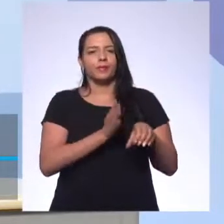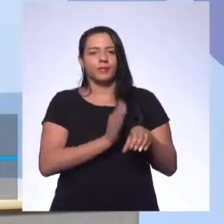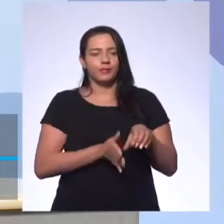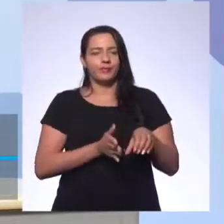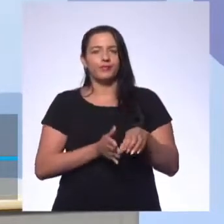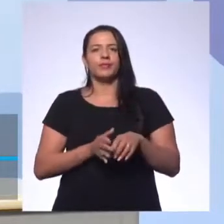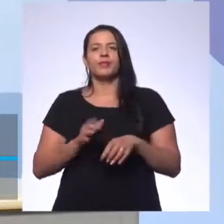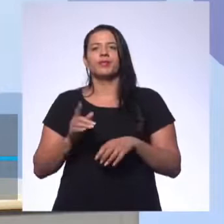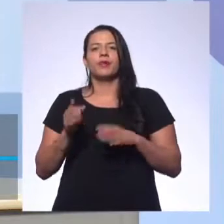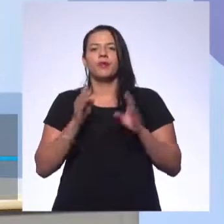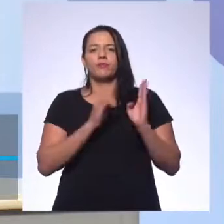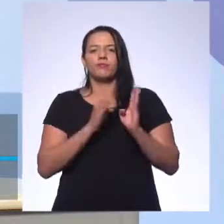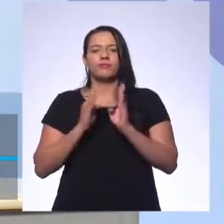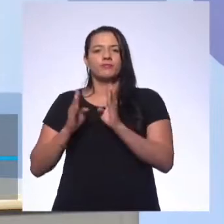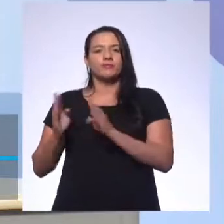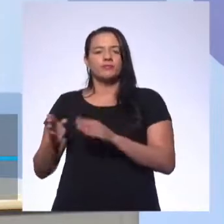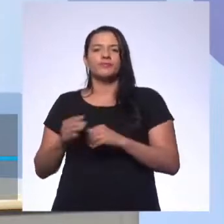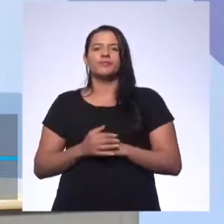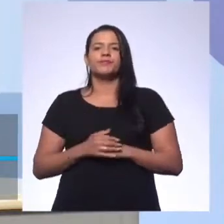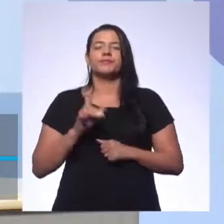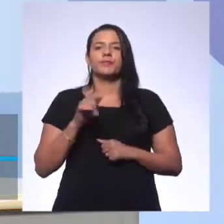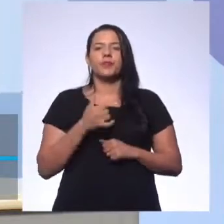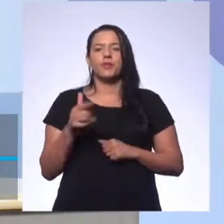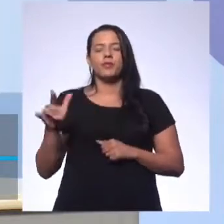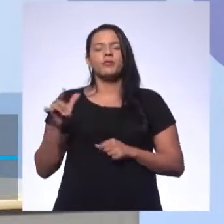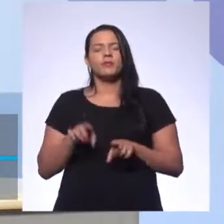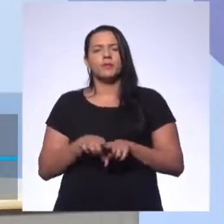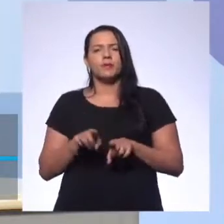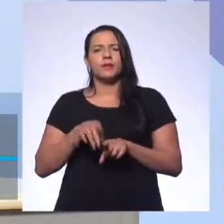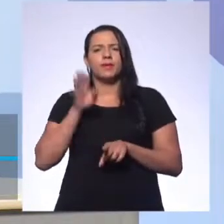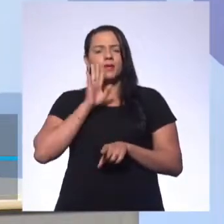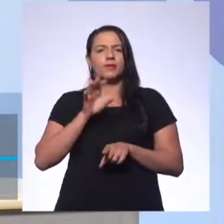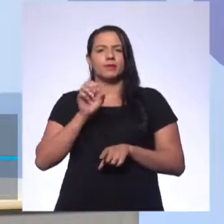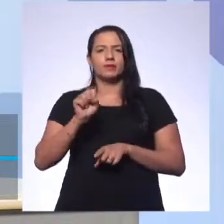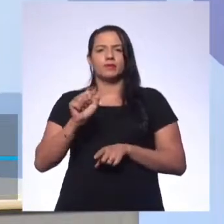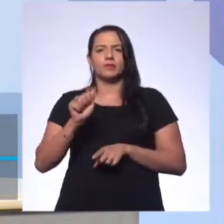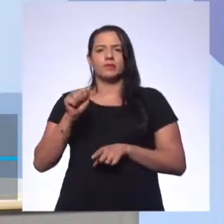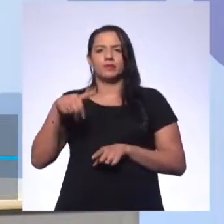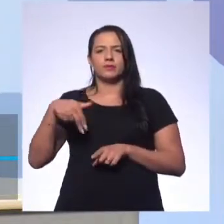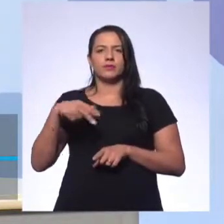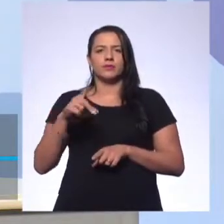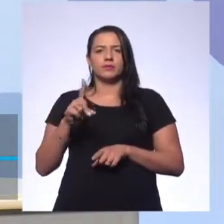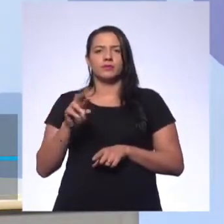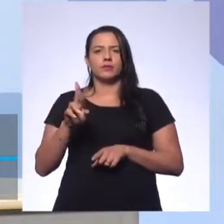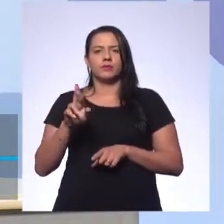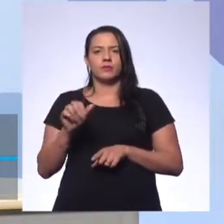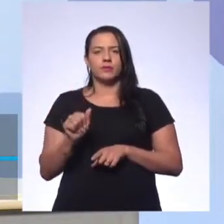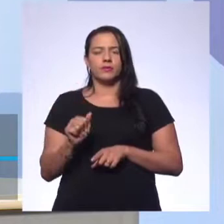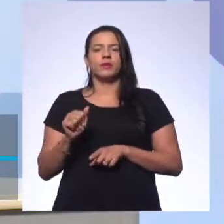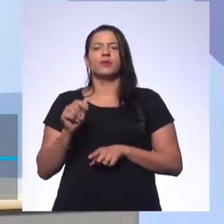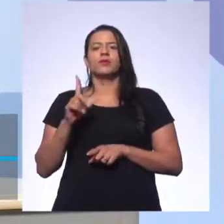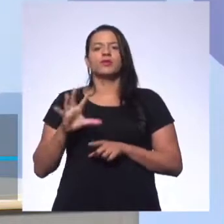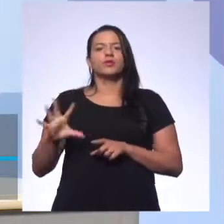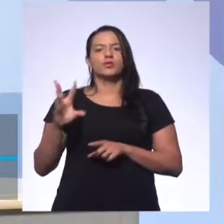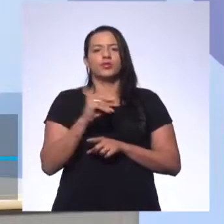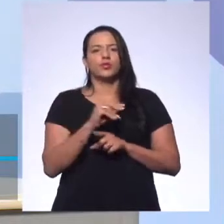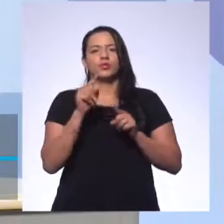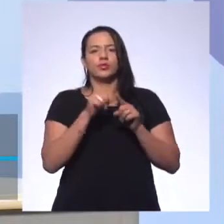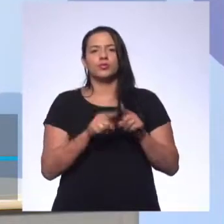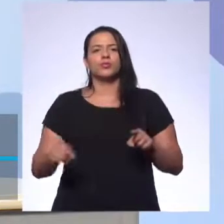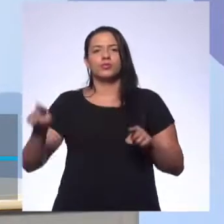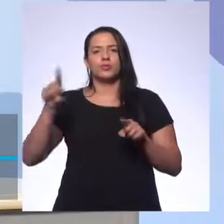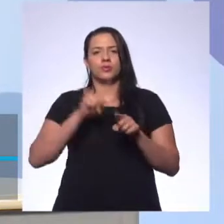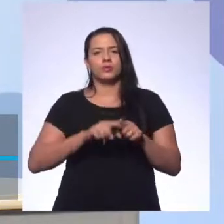Aí aqui teve uma que foi interessante também. A professora Sandra colocou que pelo corte, todos são circulares na